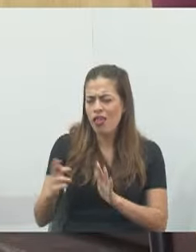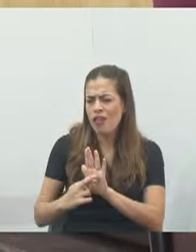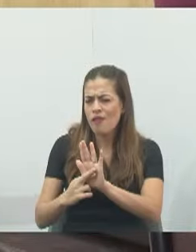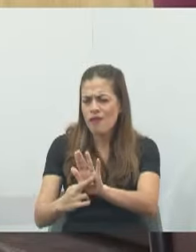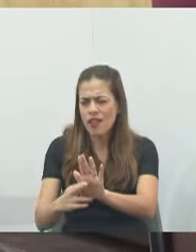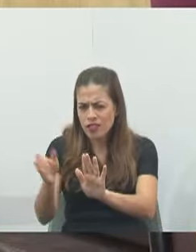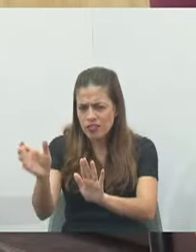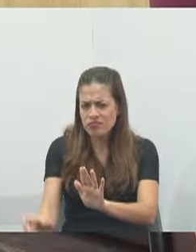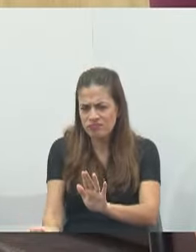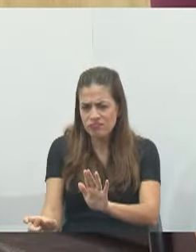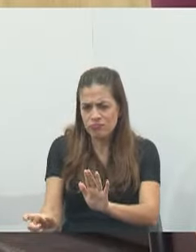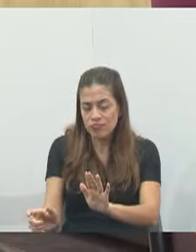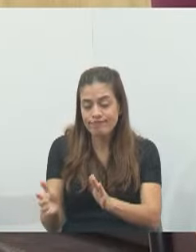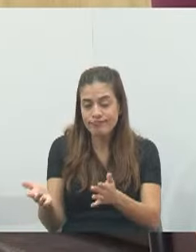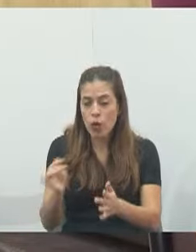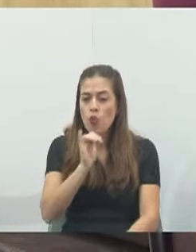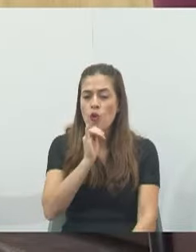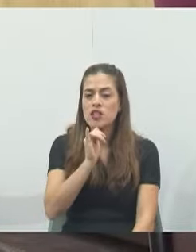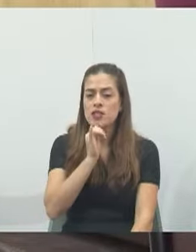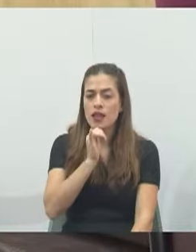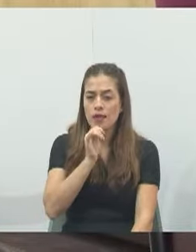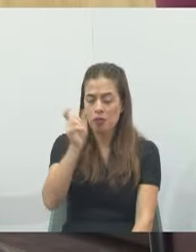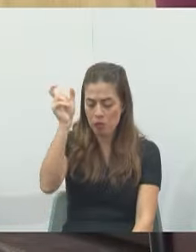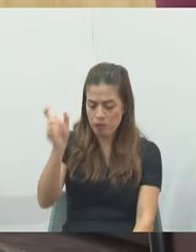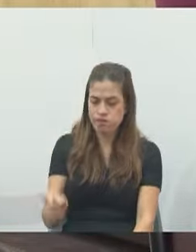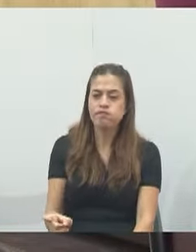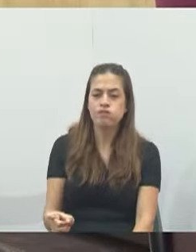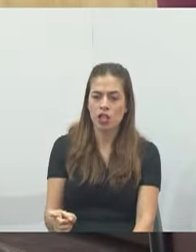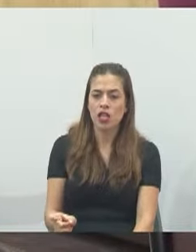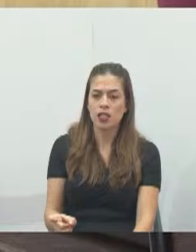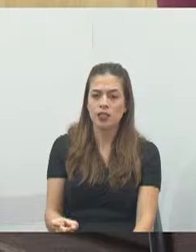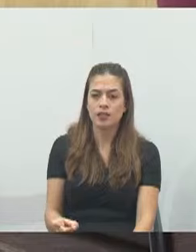referência nesse sentido, assim, um exemplo